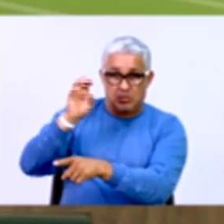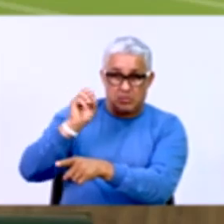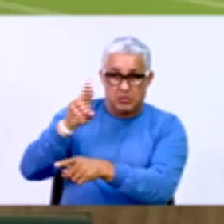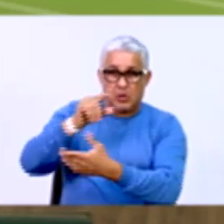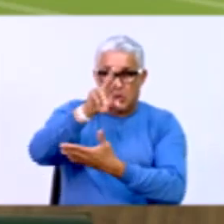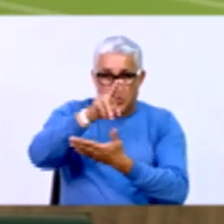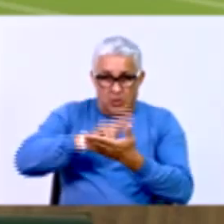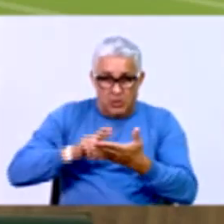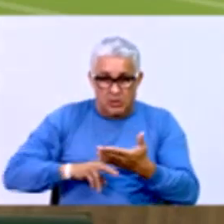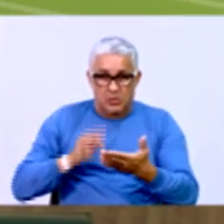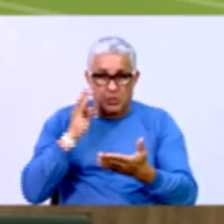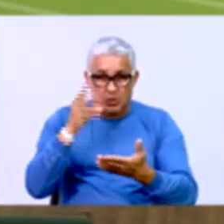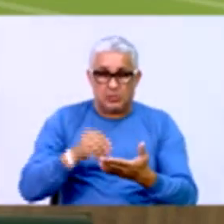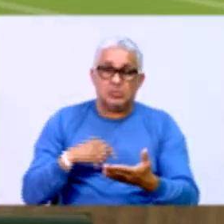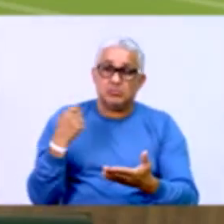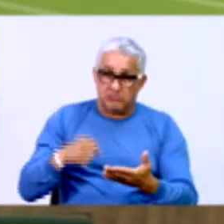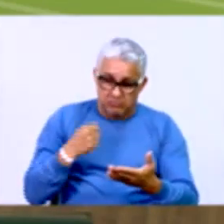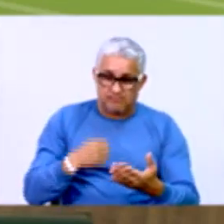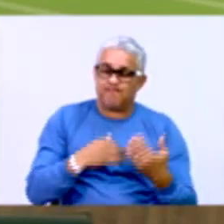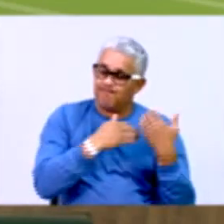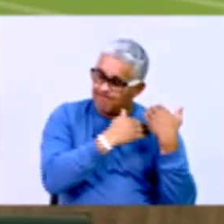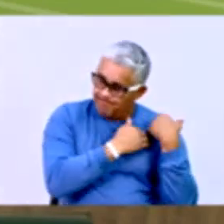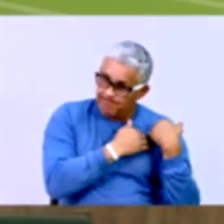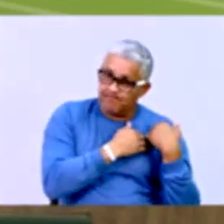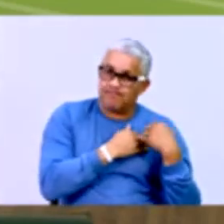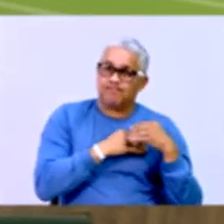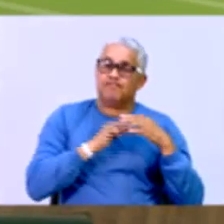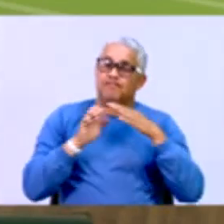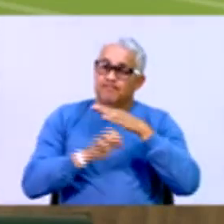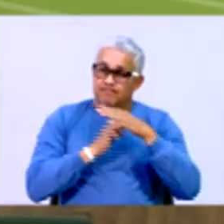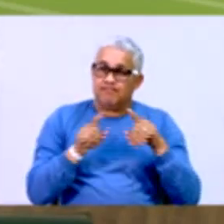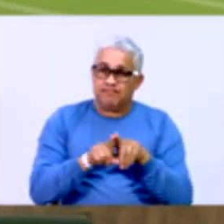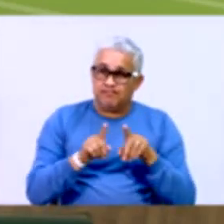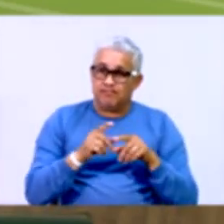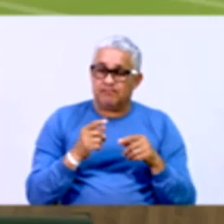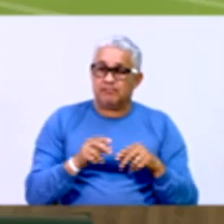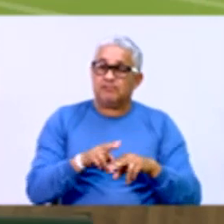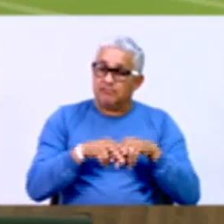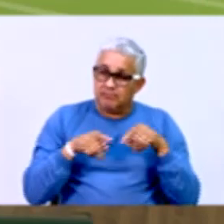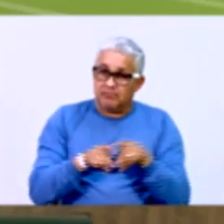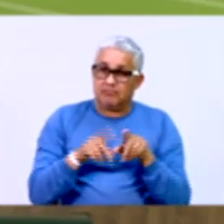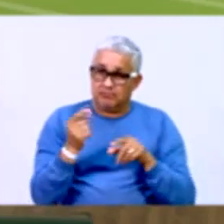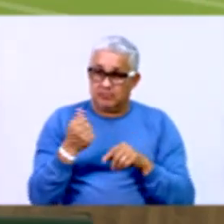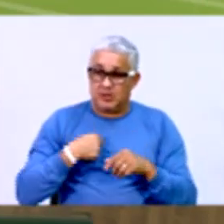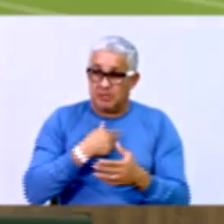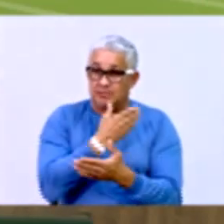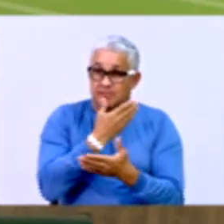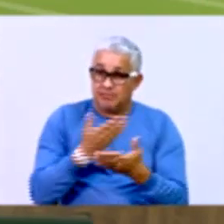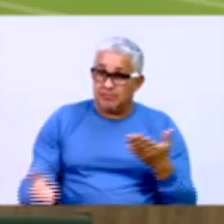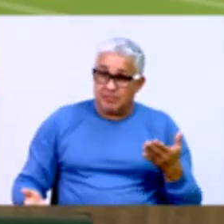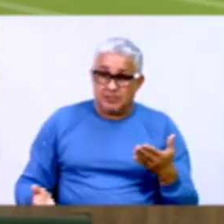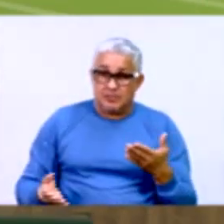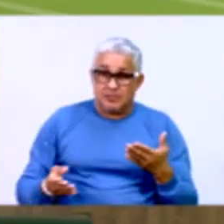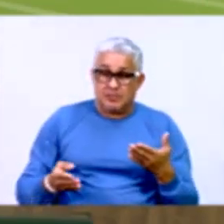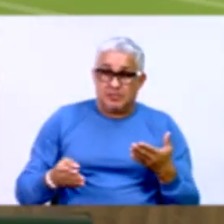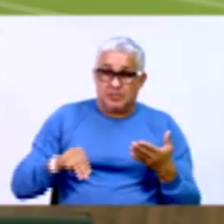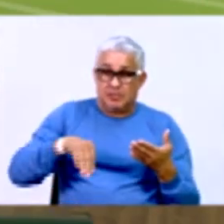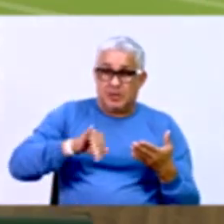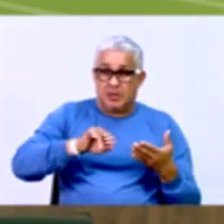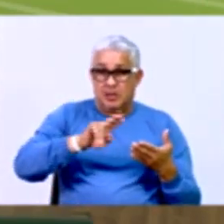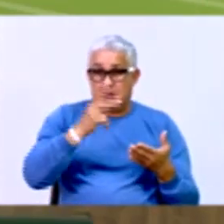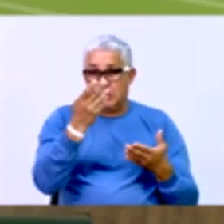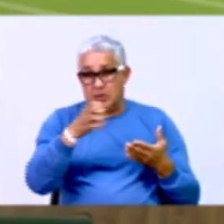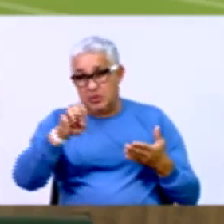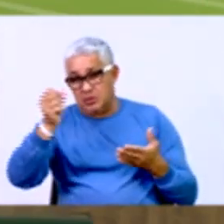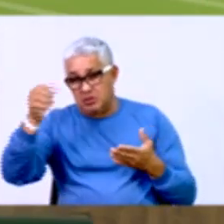relatório, que fez a auditoria, ele pode ser responsabilizado pela empresa, inclusive financeiramente. Olha, eu perdi milhões de dólares porque